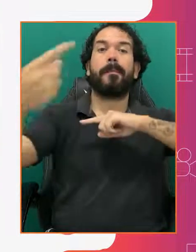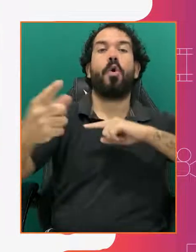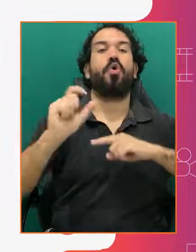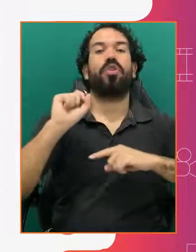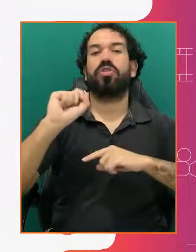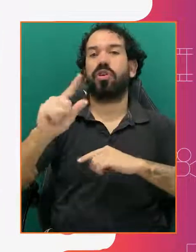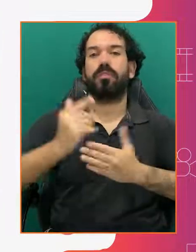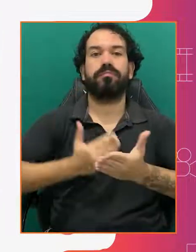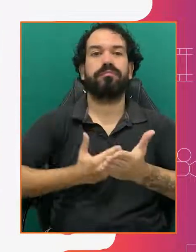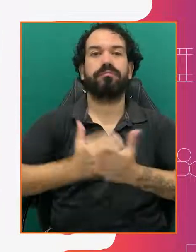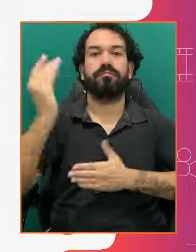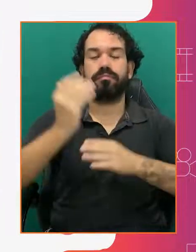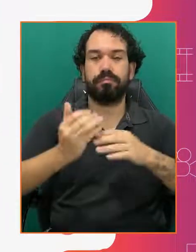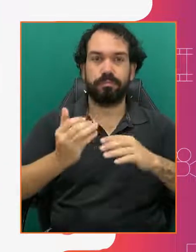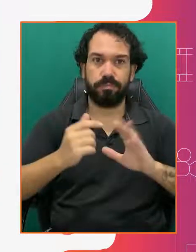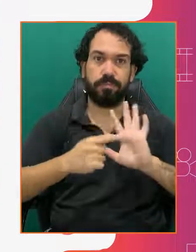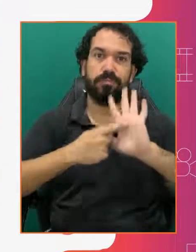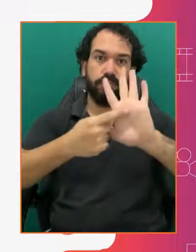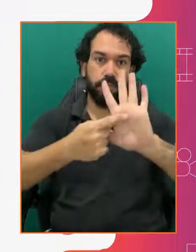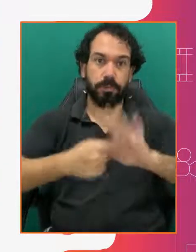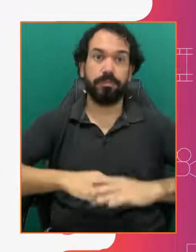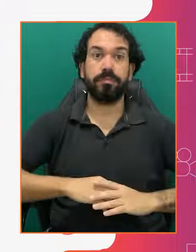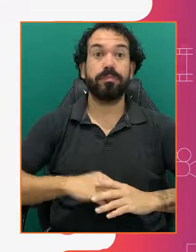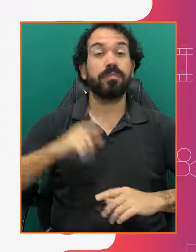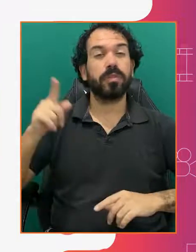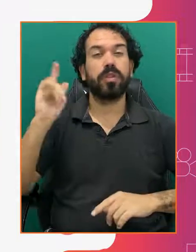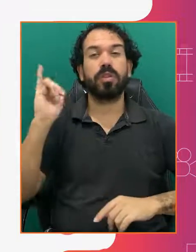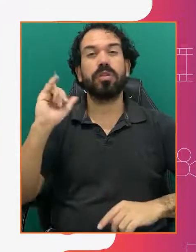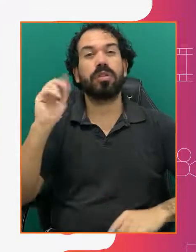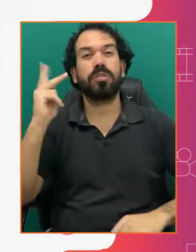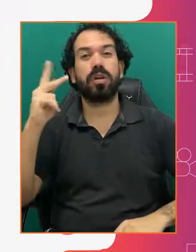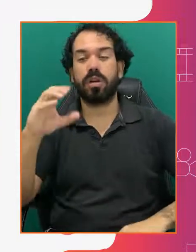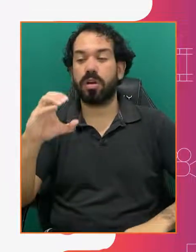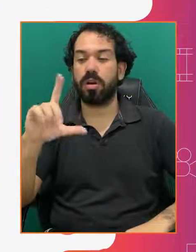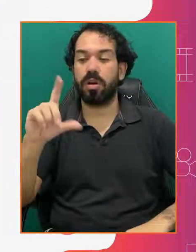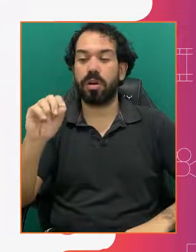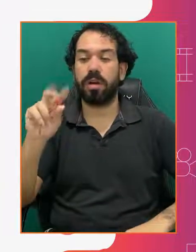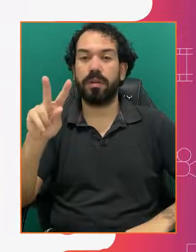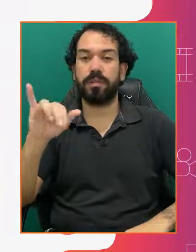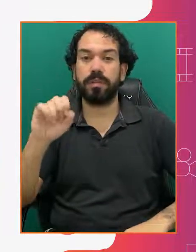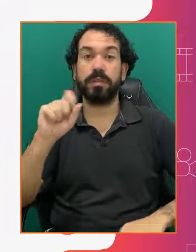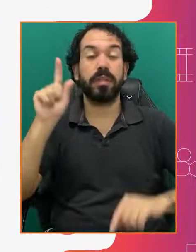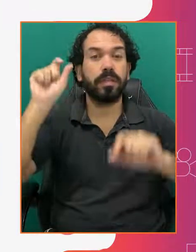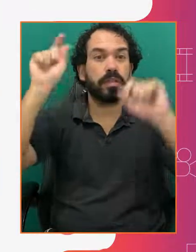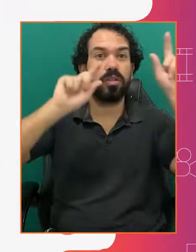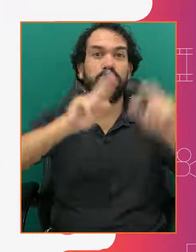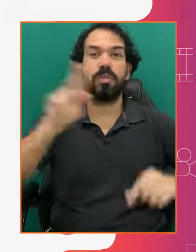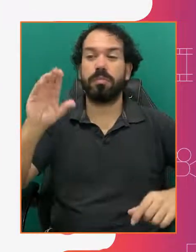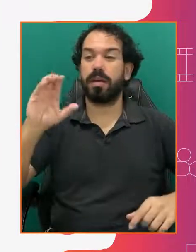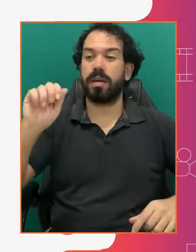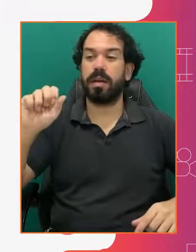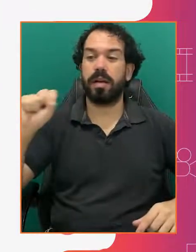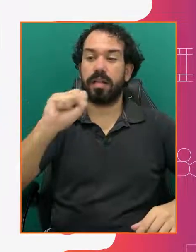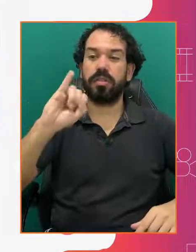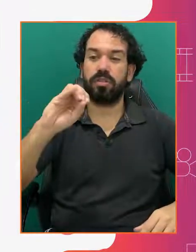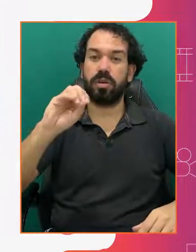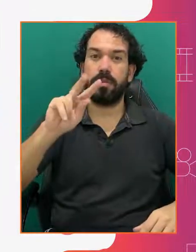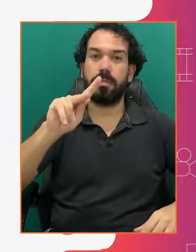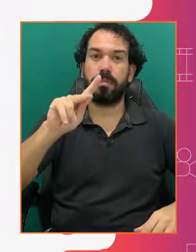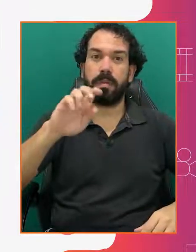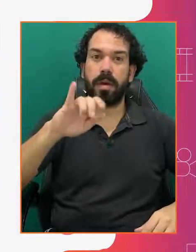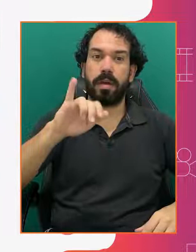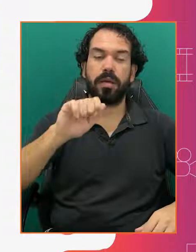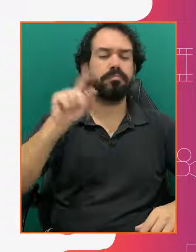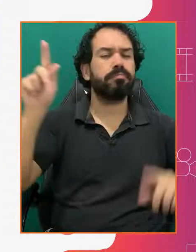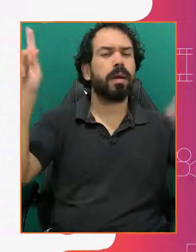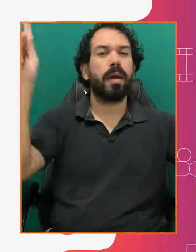depois. O filme conta a história de Clovis e é ambientado num planeta da constelação Cassiopeia, que